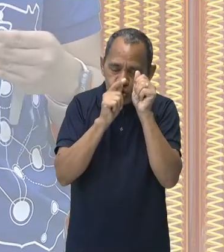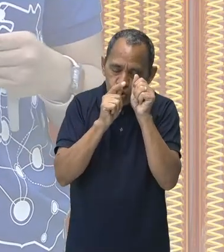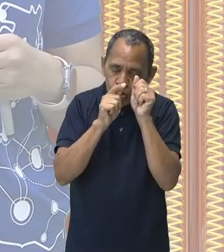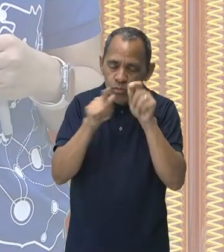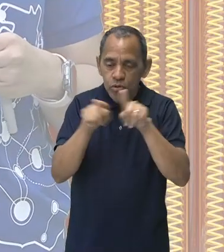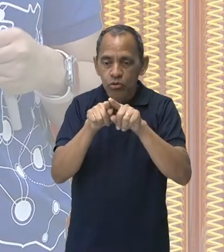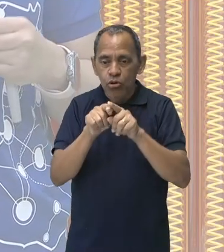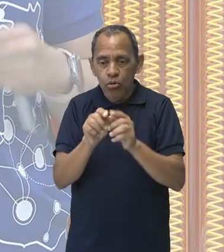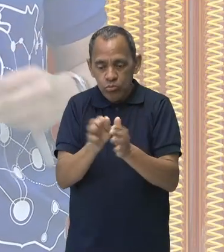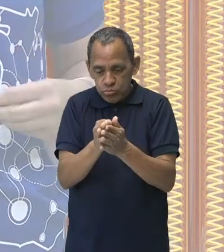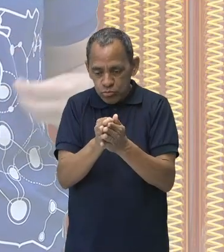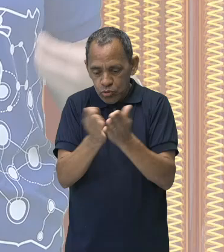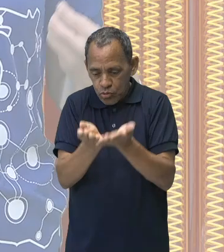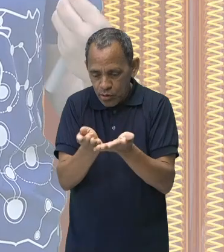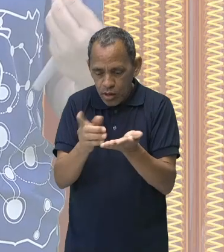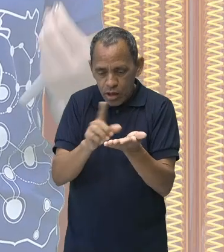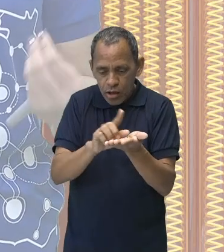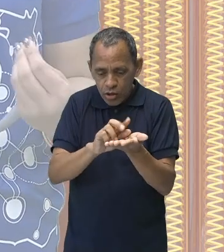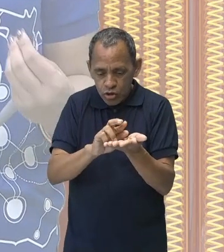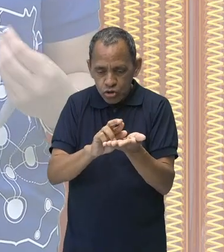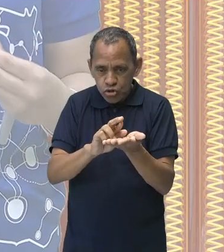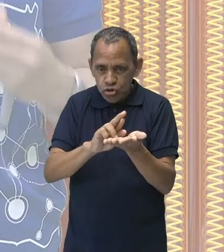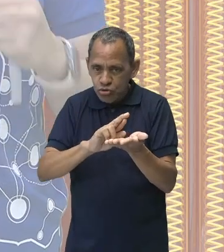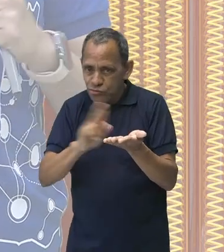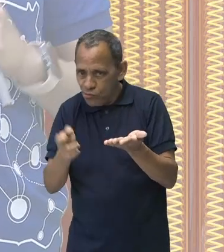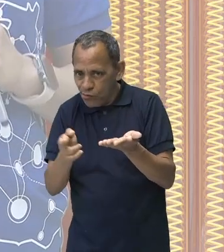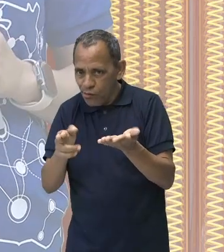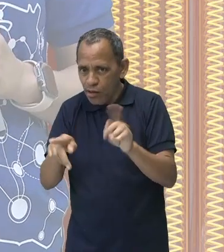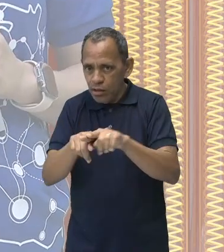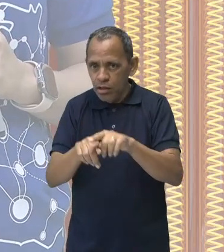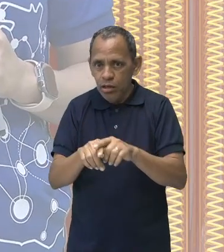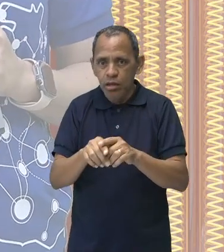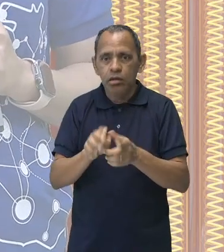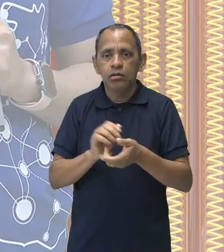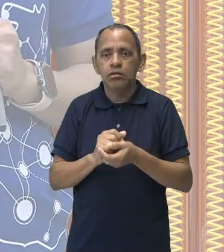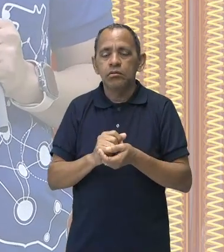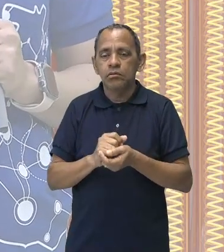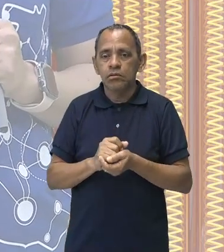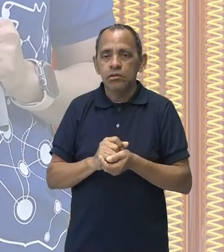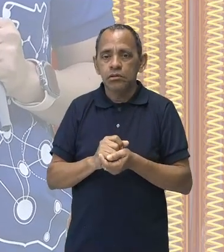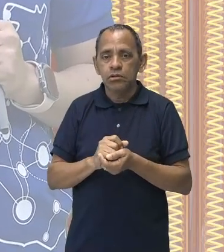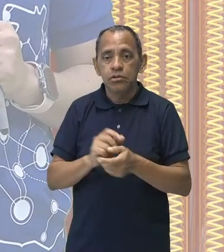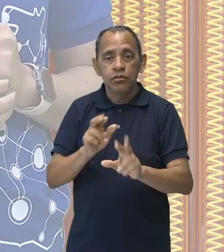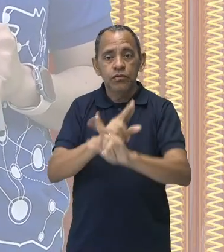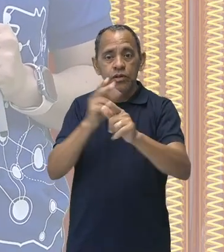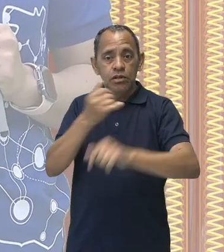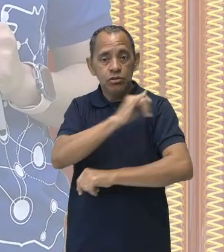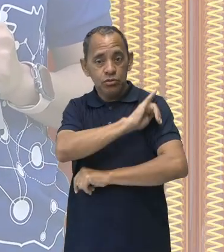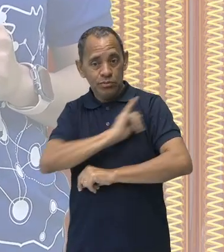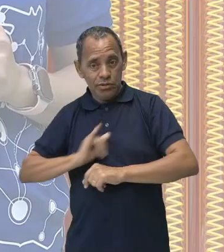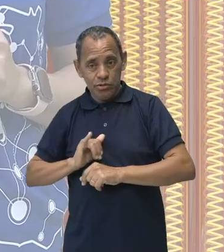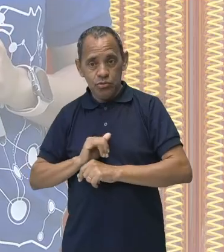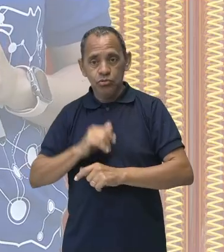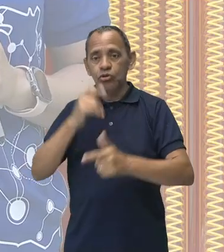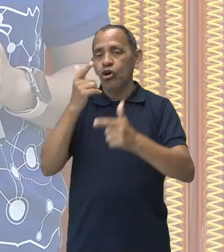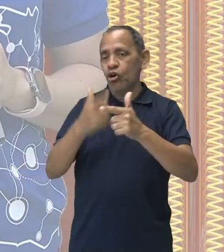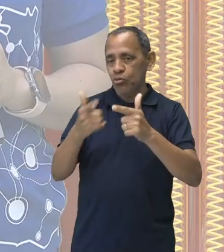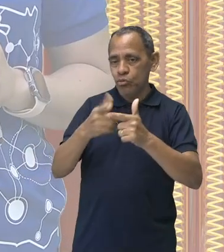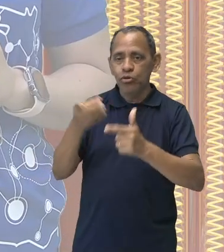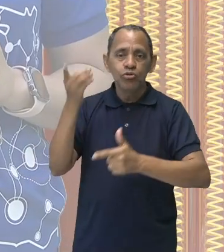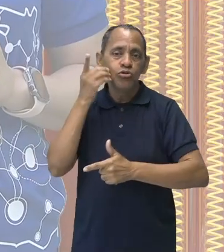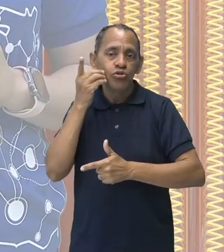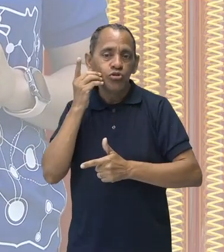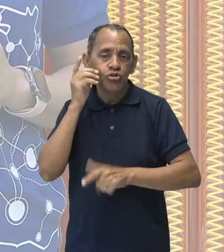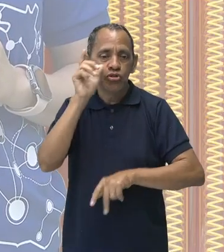adormecido. Mostra uma certa indiferença do imperador em relação aos problemas cotidianos